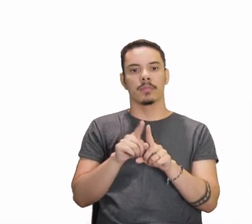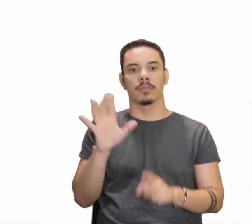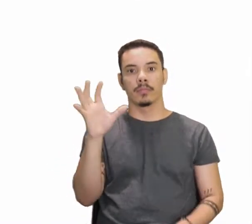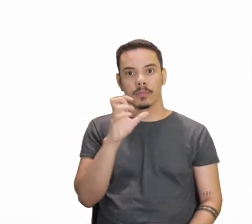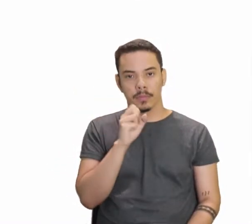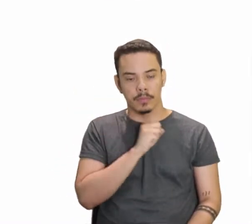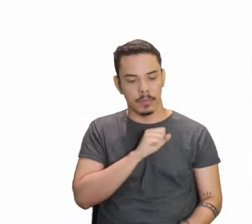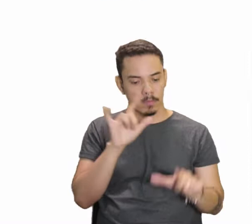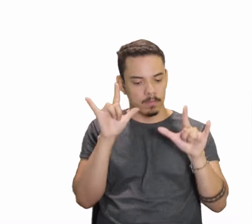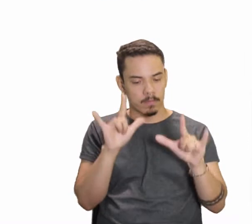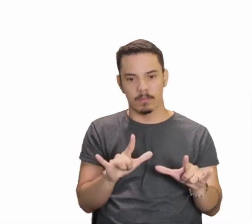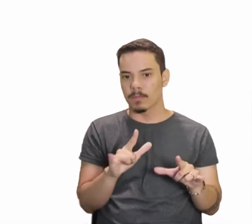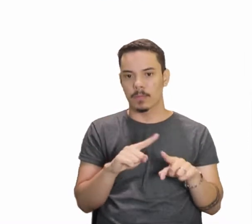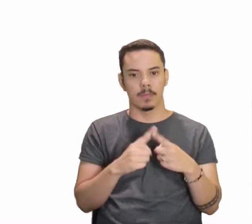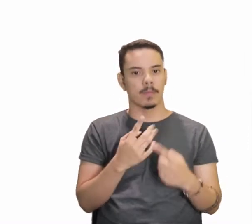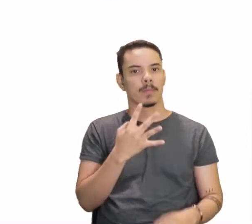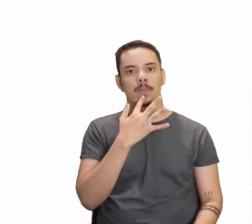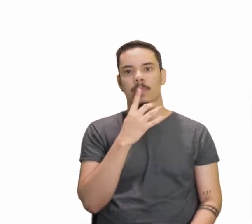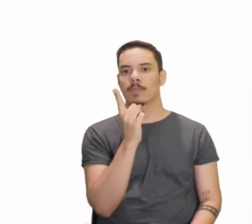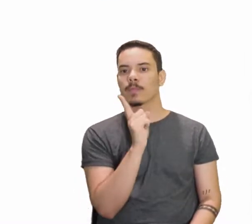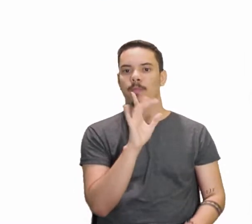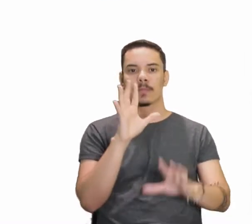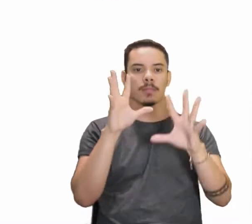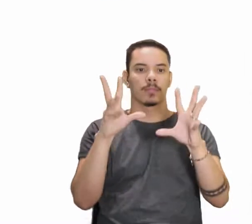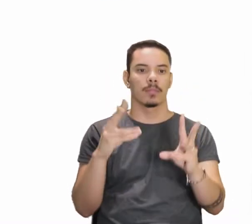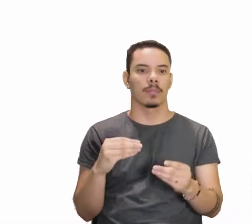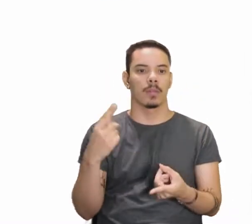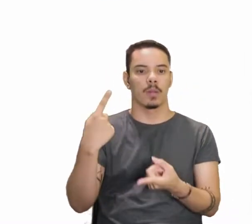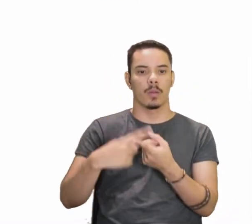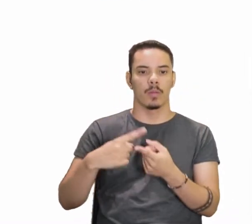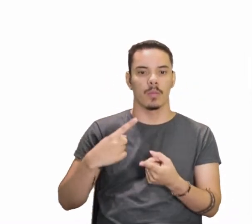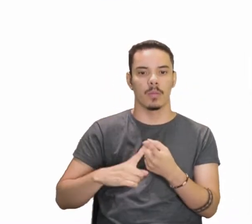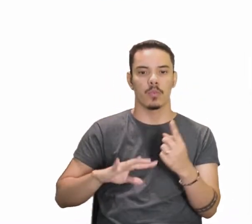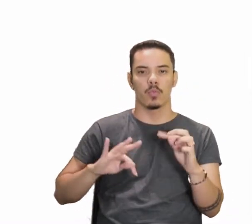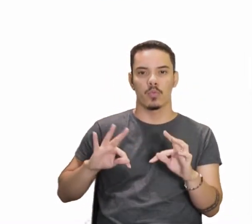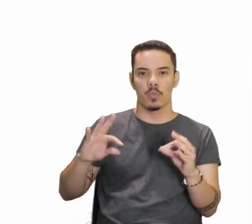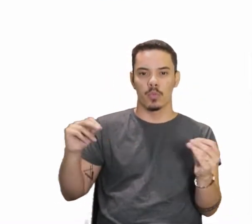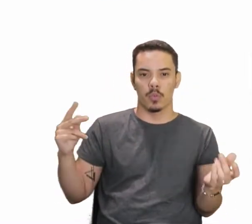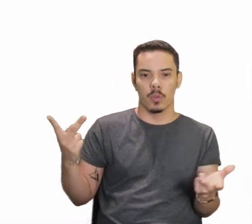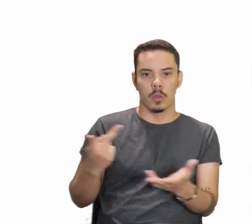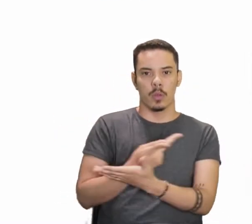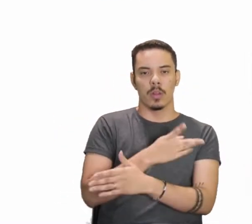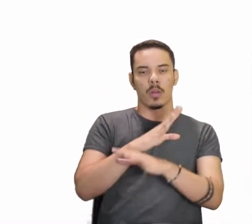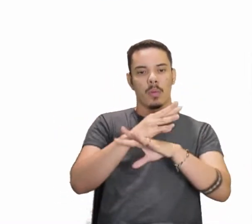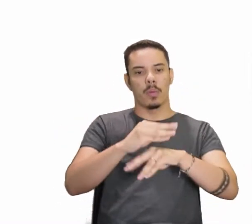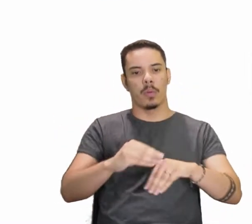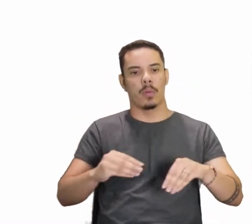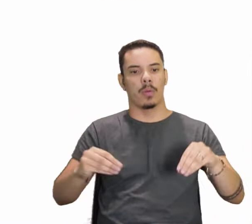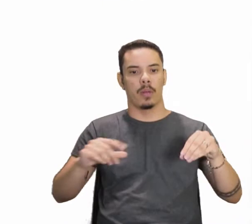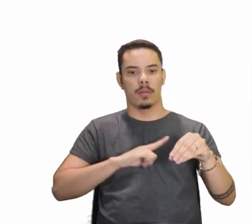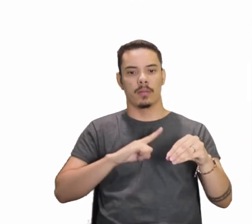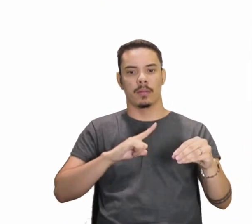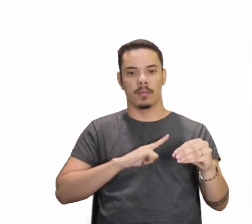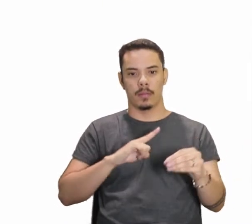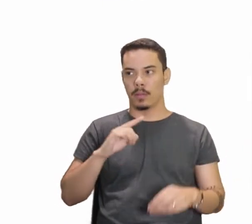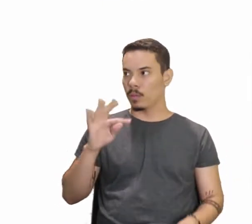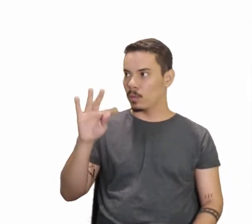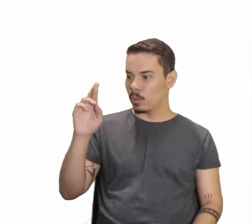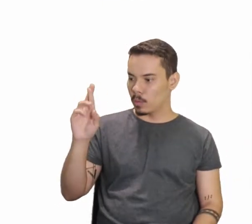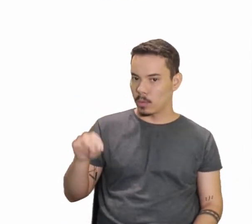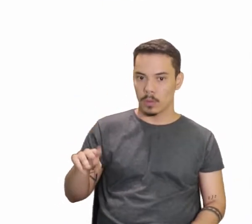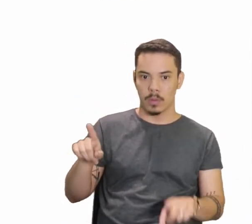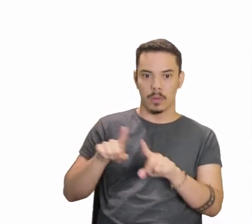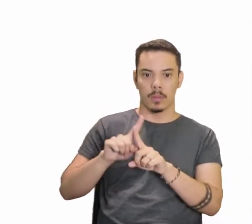assim, desconhecida e obscura, tuba de alto clangor, lira singela, que tens o tron e o silvo